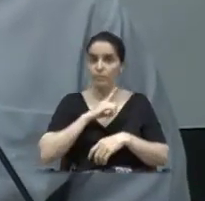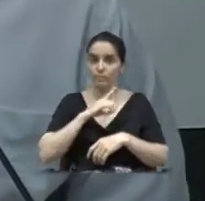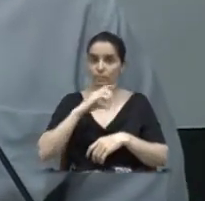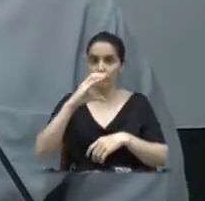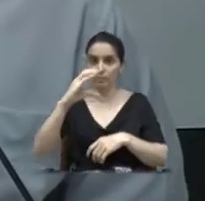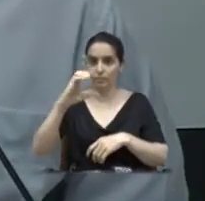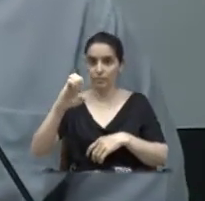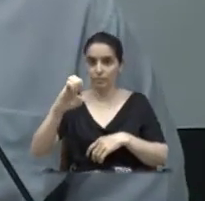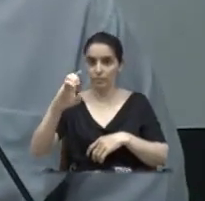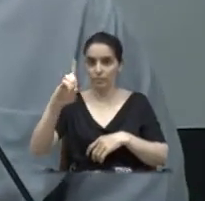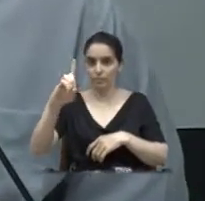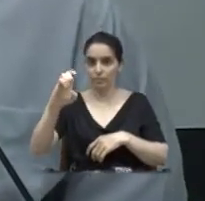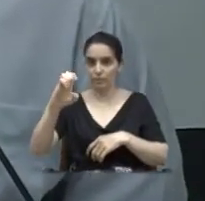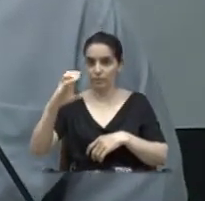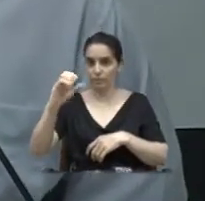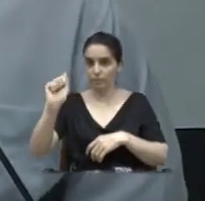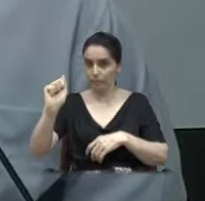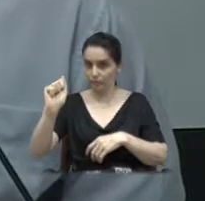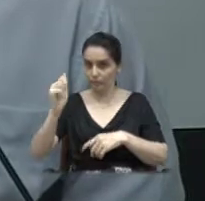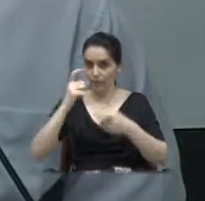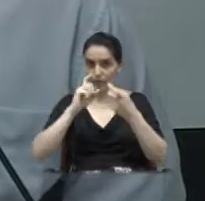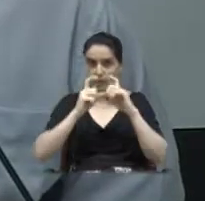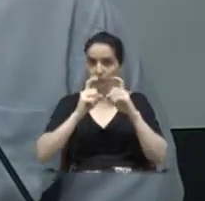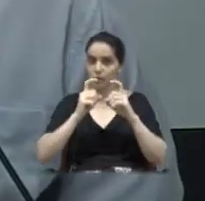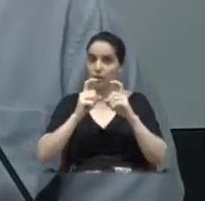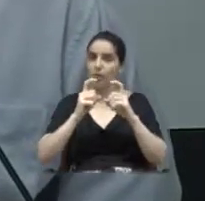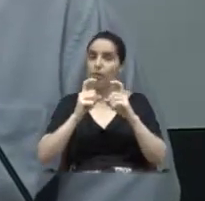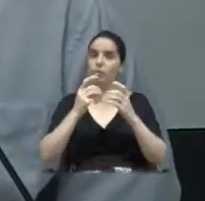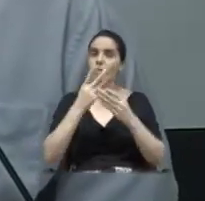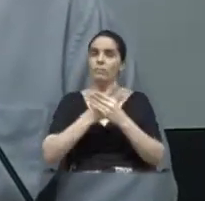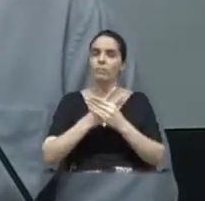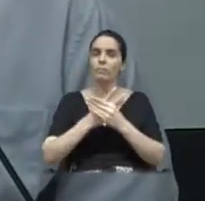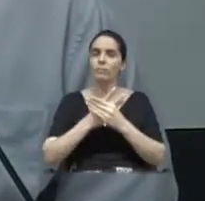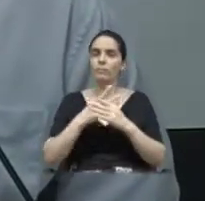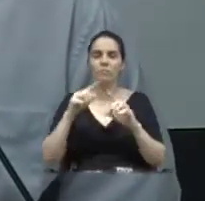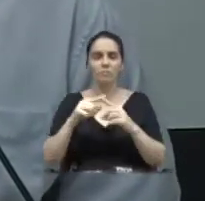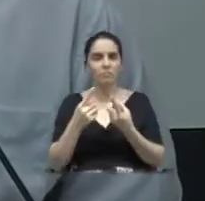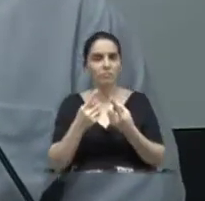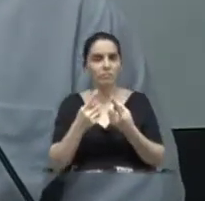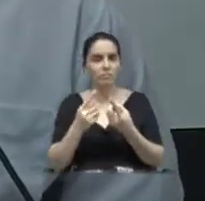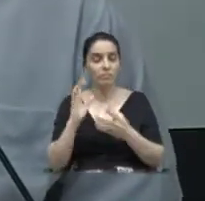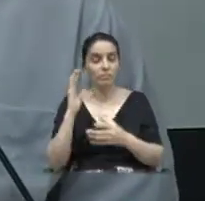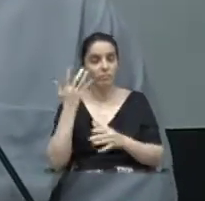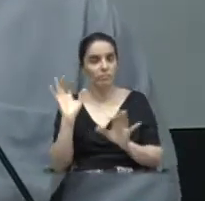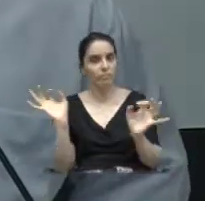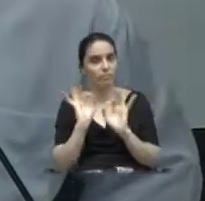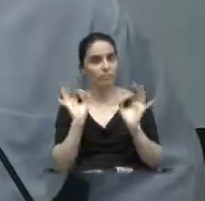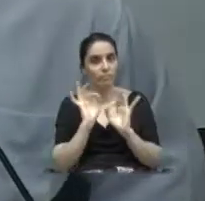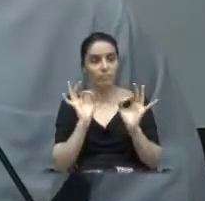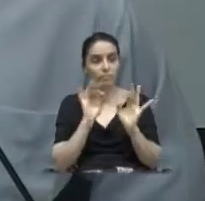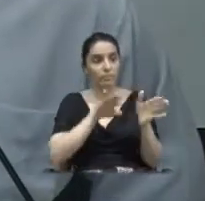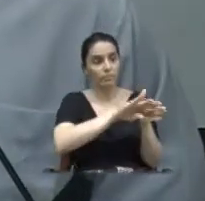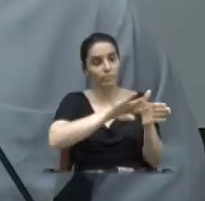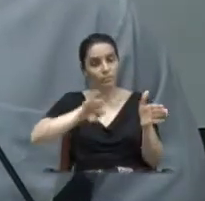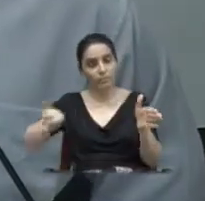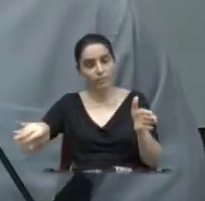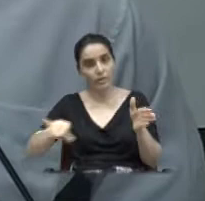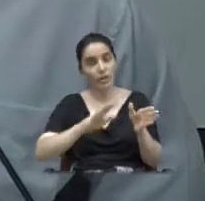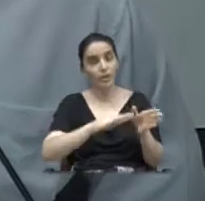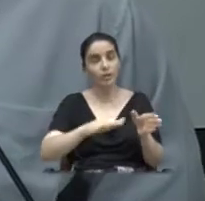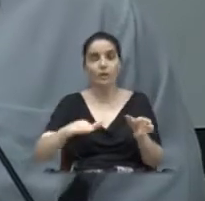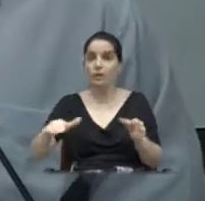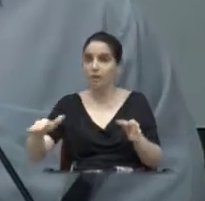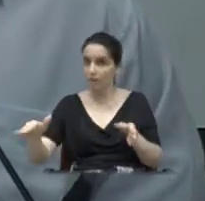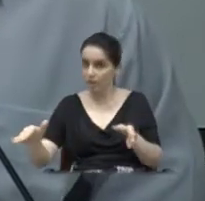estavam preocupados com as crianças. E até agora a gente não vê uma mobilização do SEDECA de retirar aquelas crianças de lá, que está